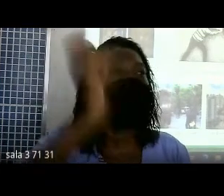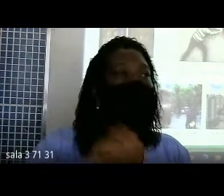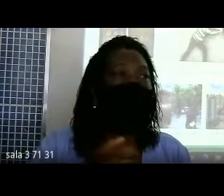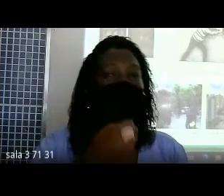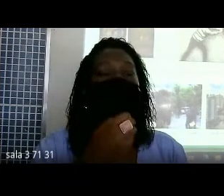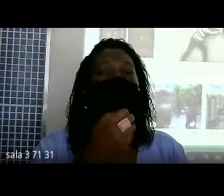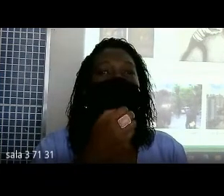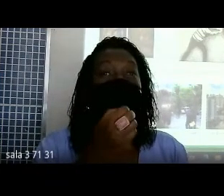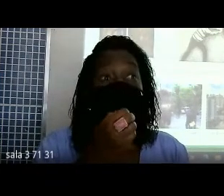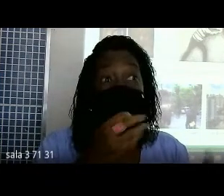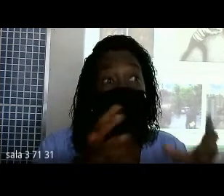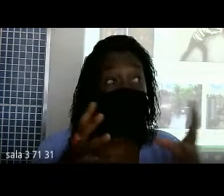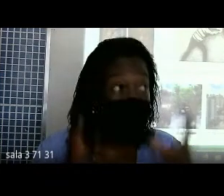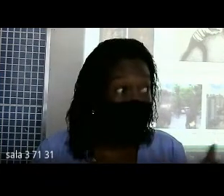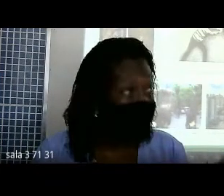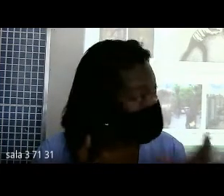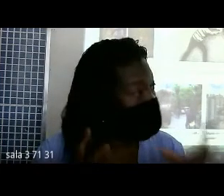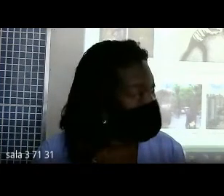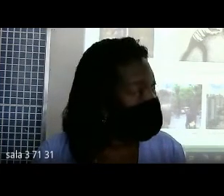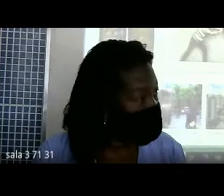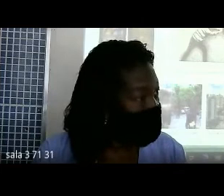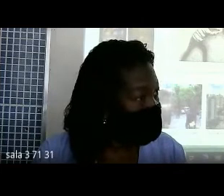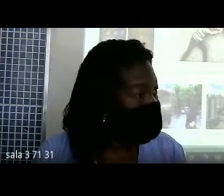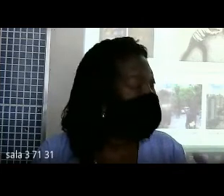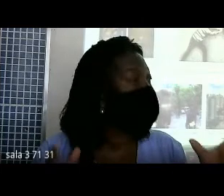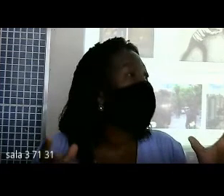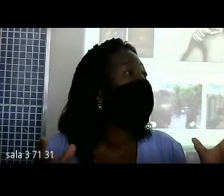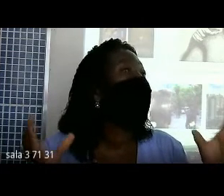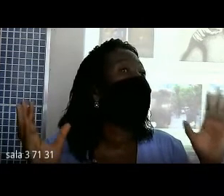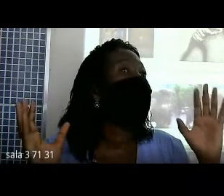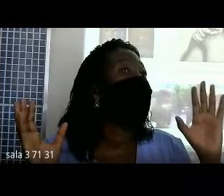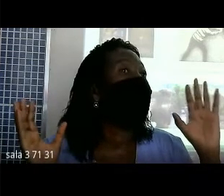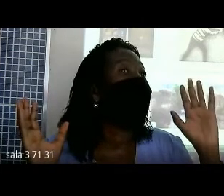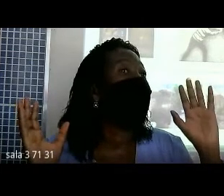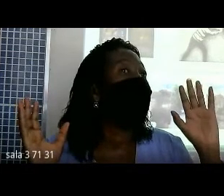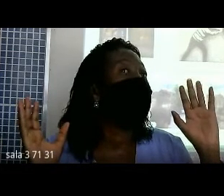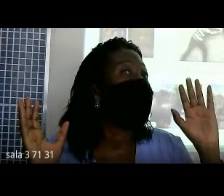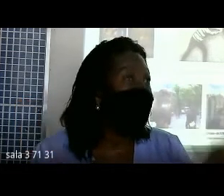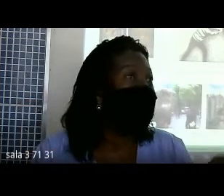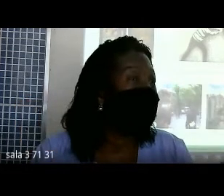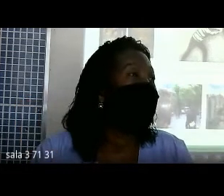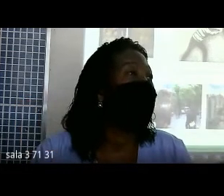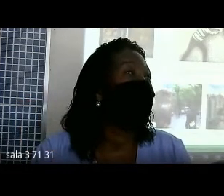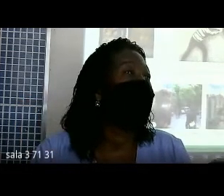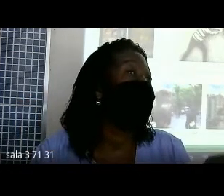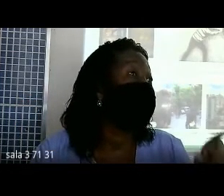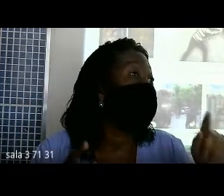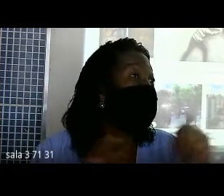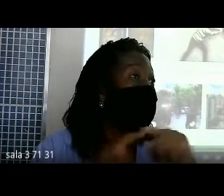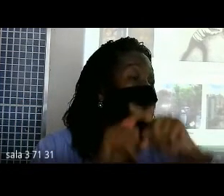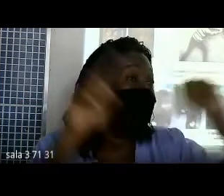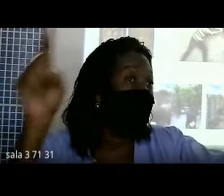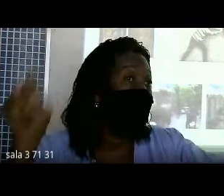faz a pintura. É tão valorizada, que as pessoas, quando sabe que foi ele que pintou ali, tem